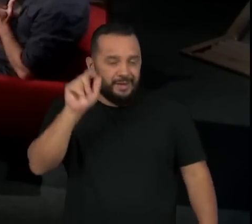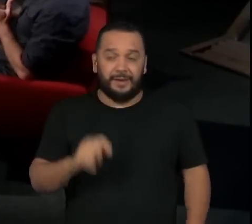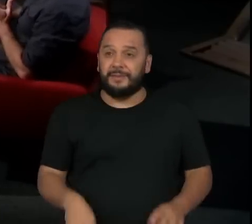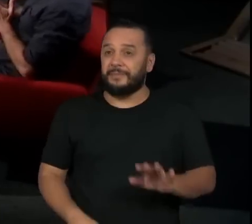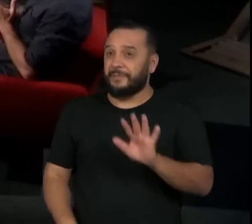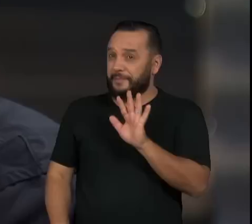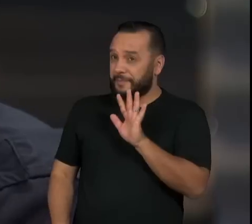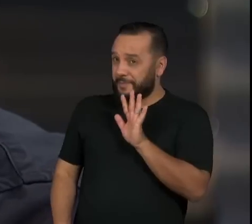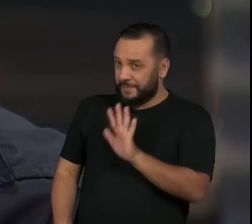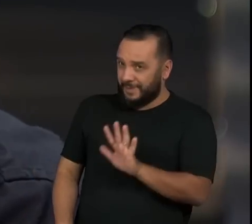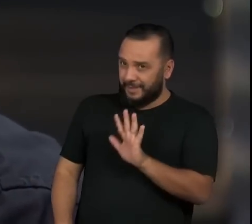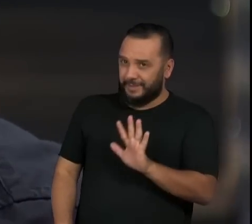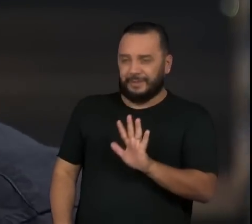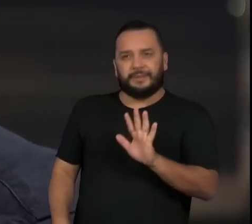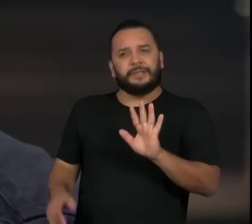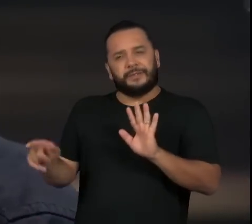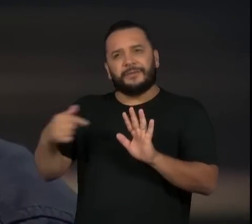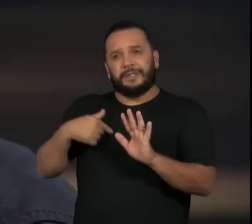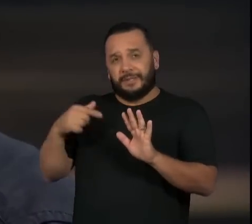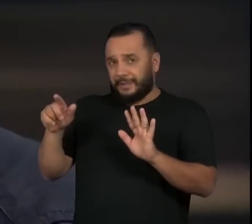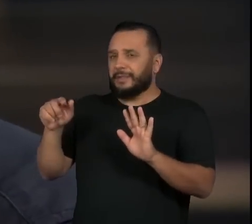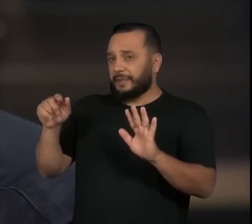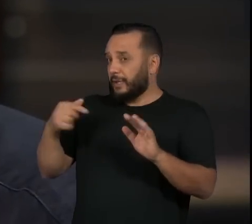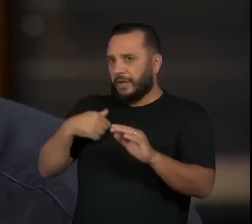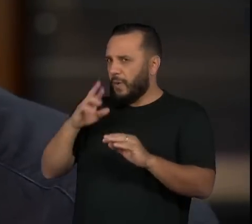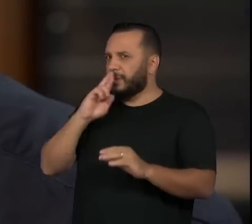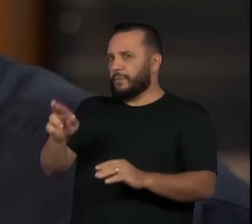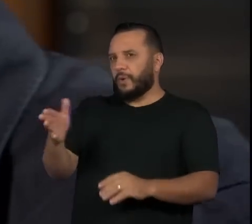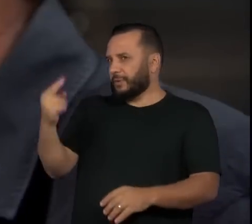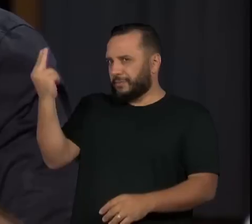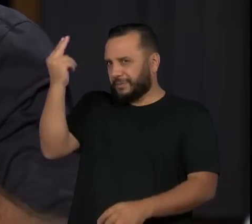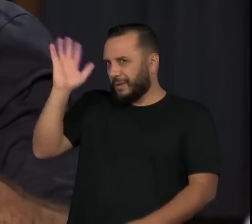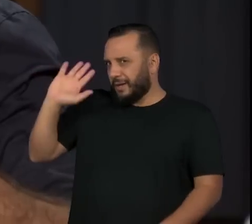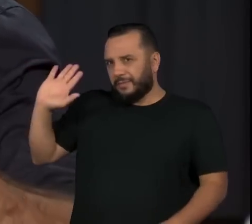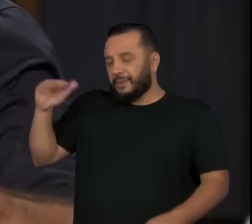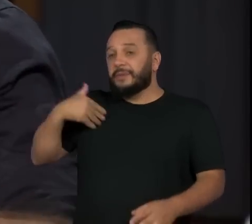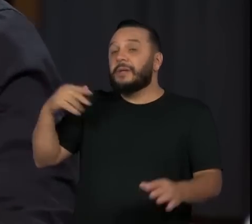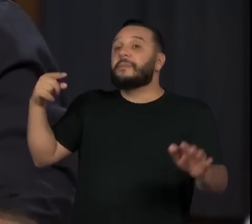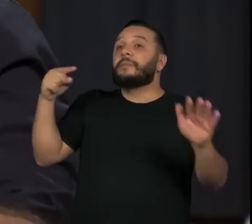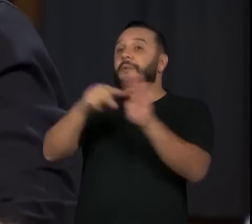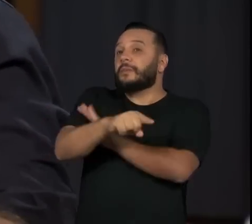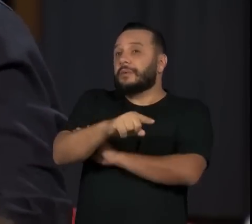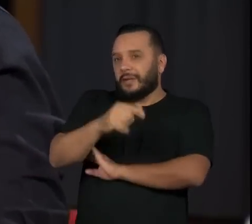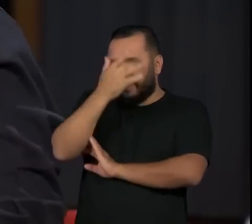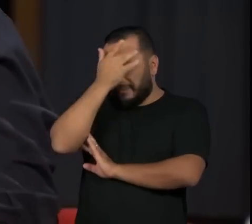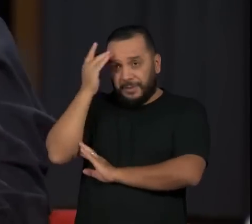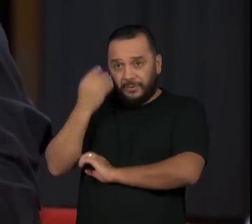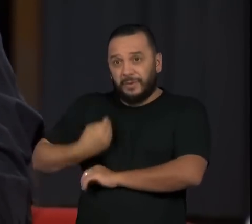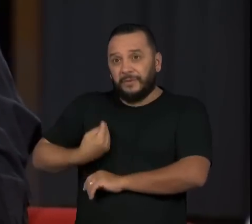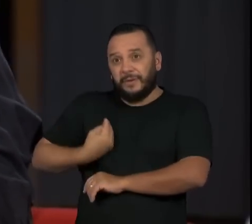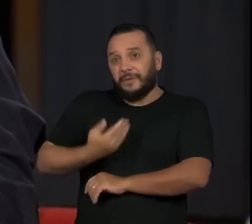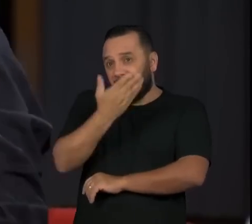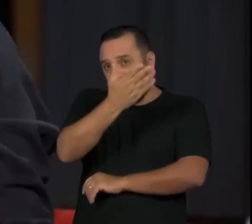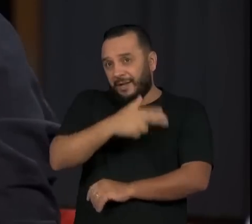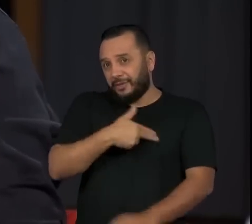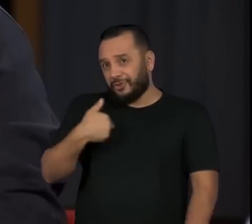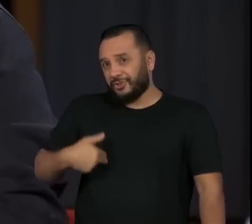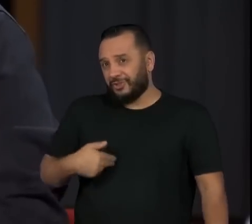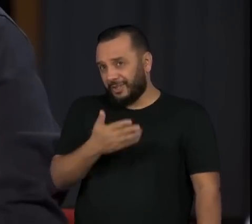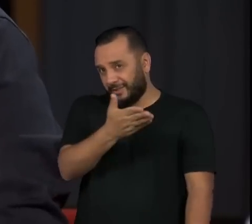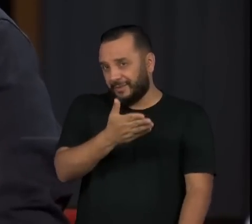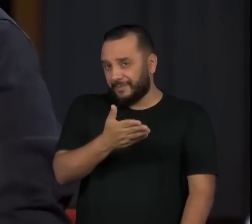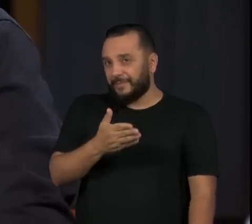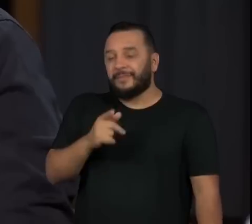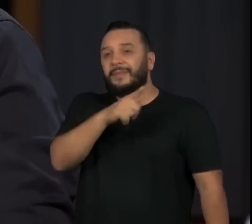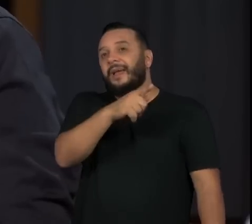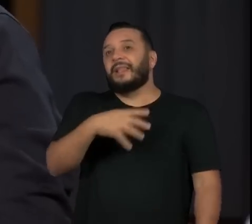lá. Será que se você perguntar, e eu não tenho essa resposta para você, se você perguntar para as pessoas que moram na China se elas